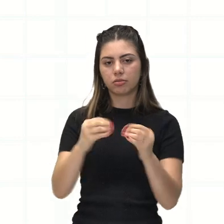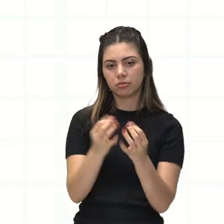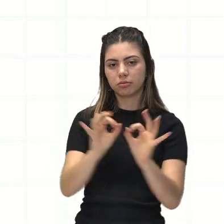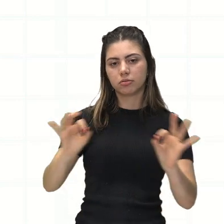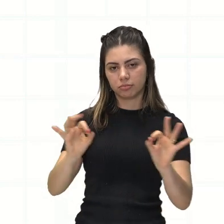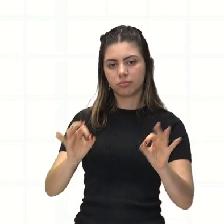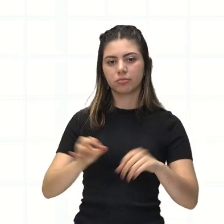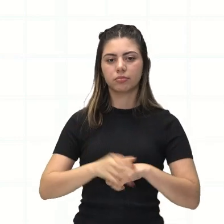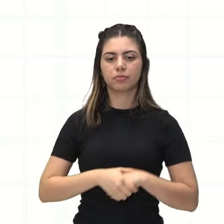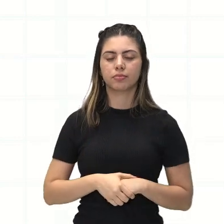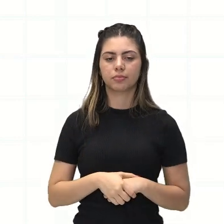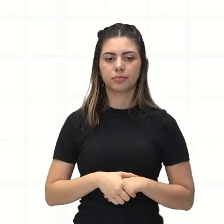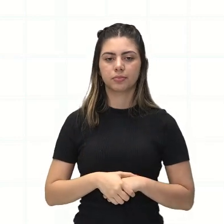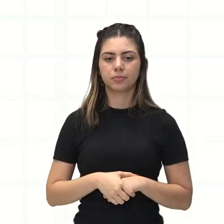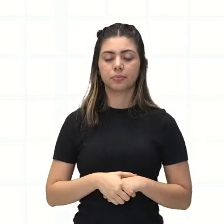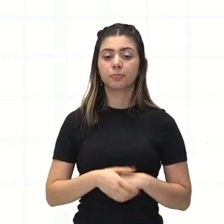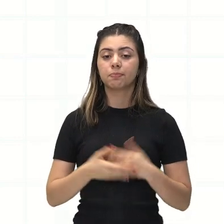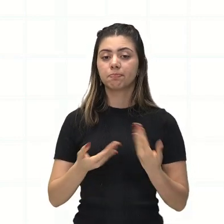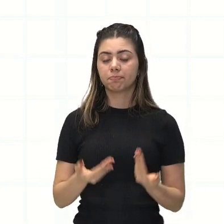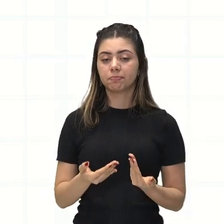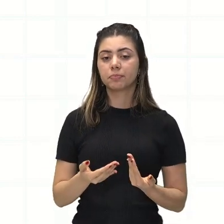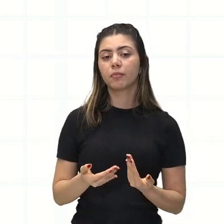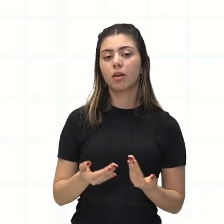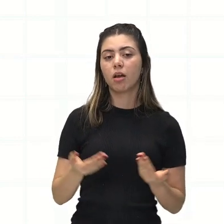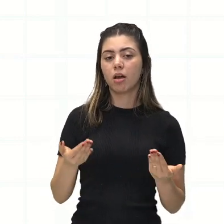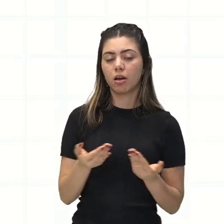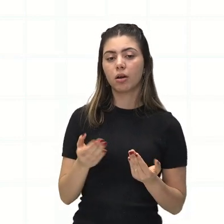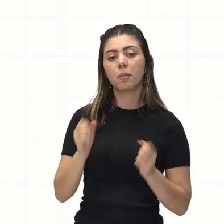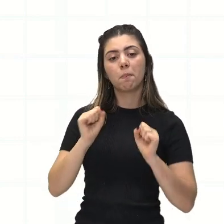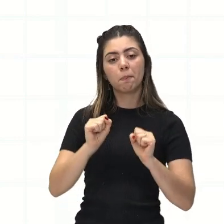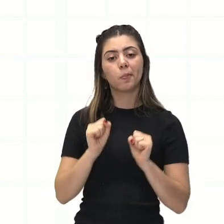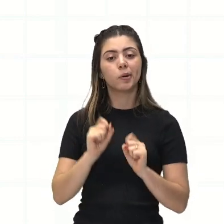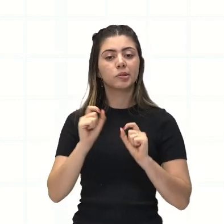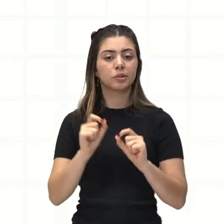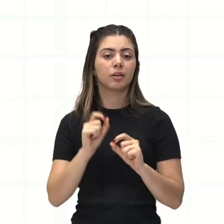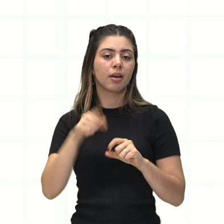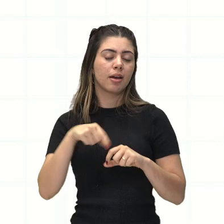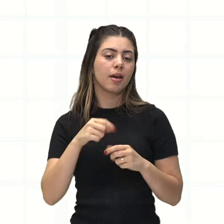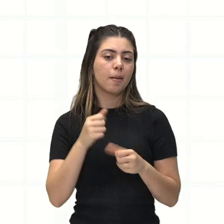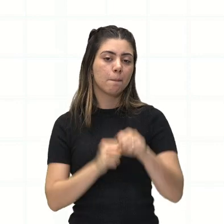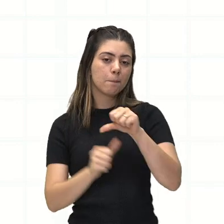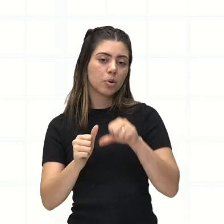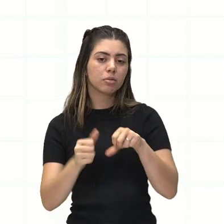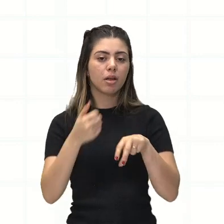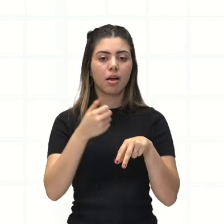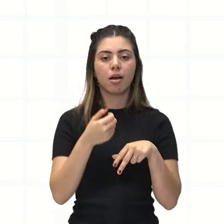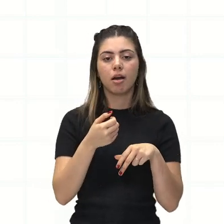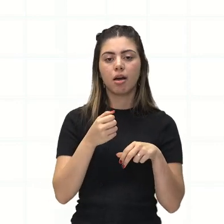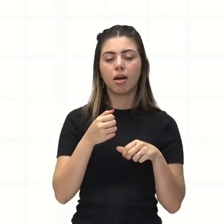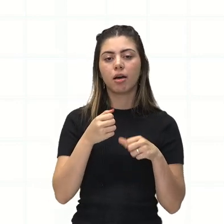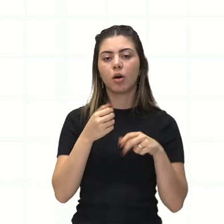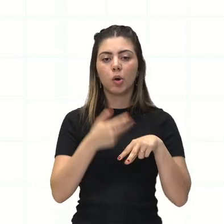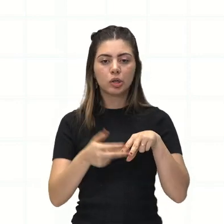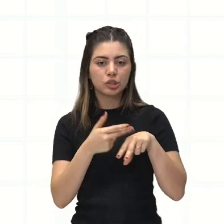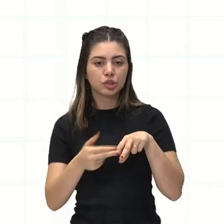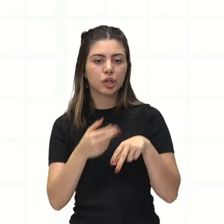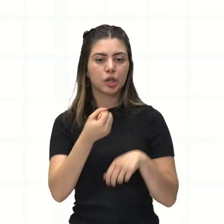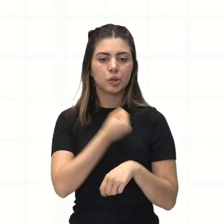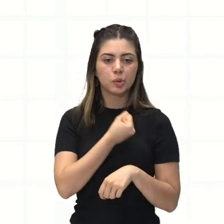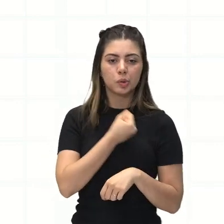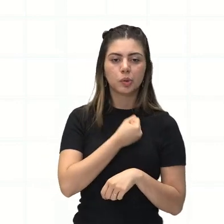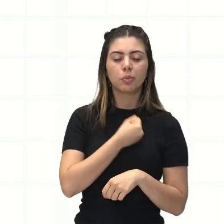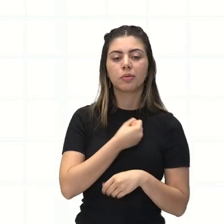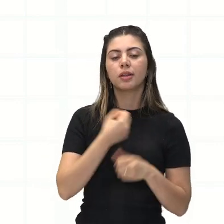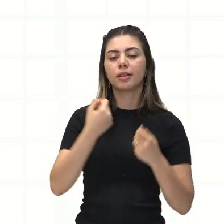sua descrição na frase. O predicativo do sujeito concorda em gênero e número com o sujeito e é geralmente introduzido por